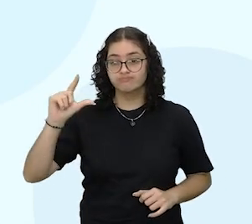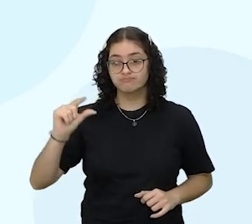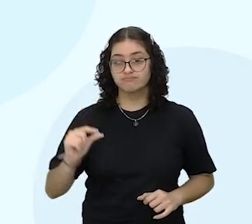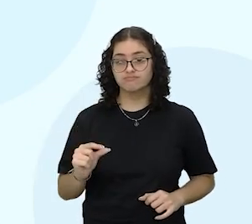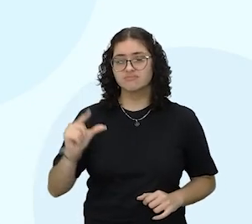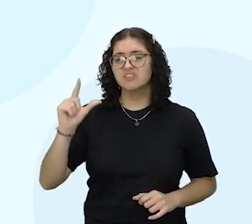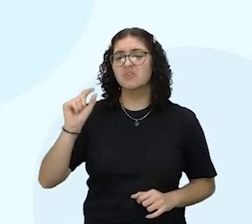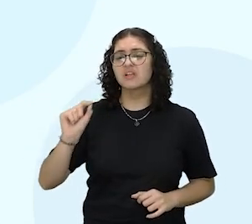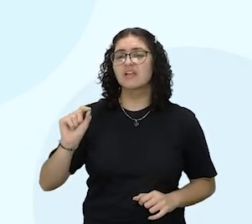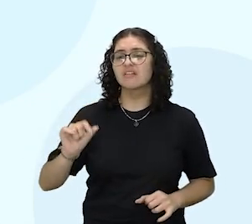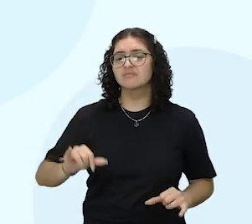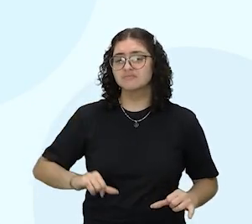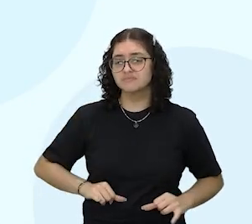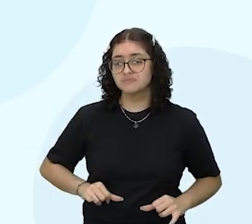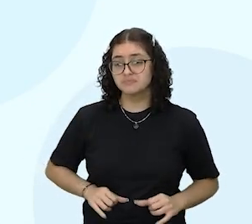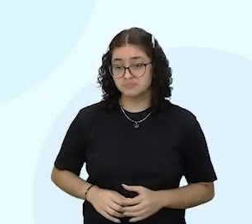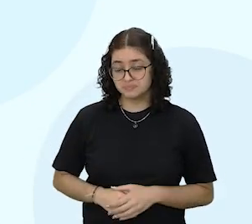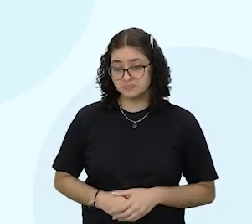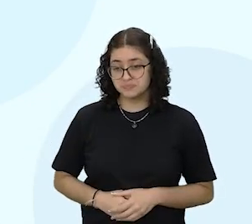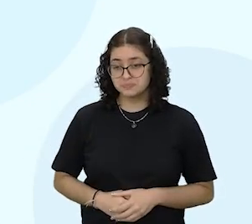essa vulnerabilidade, né? Como que